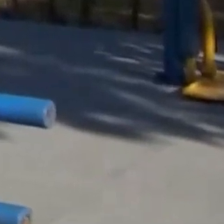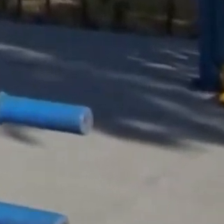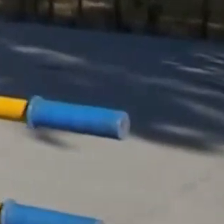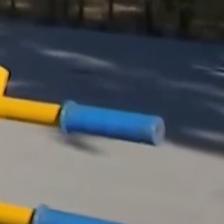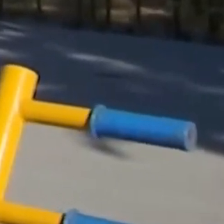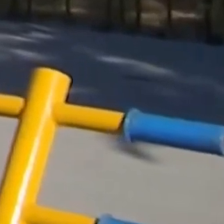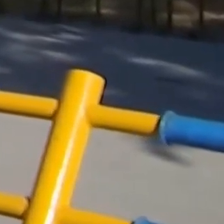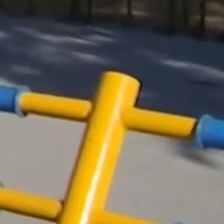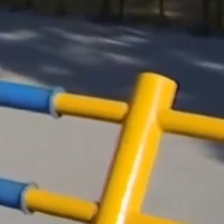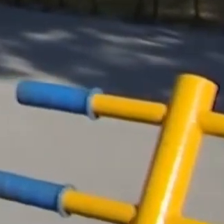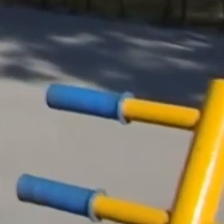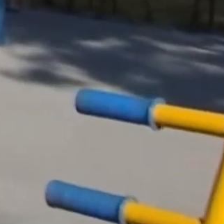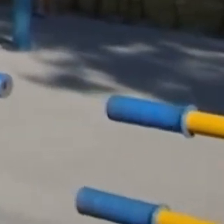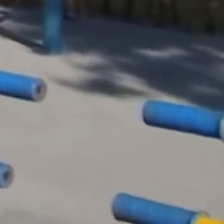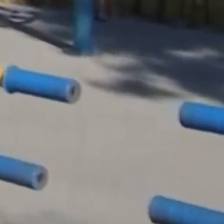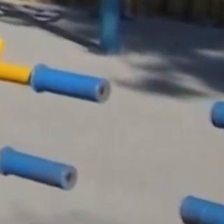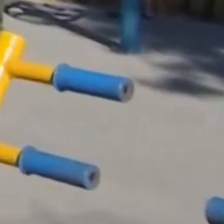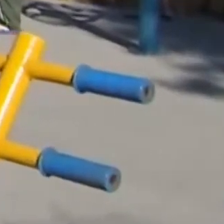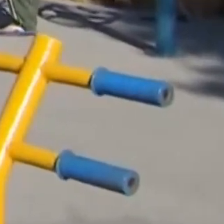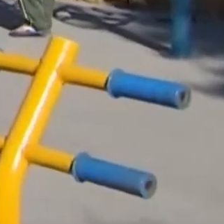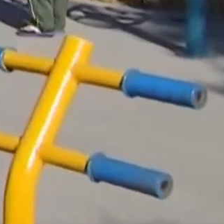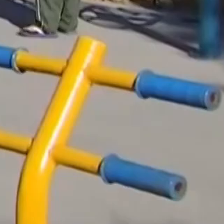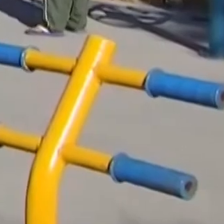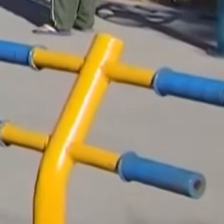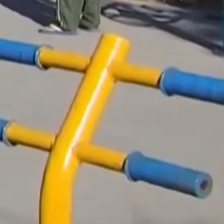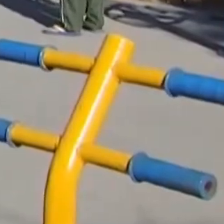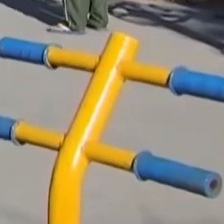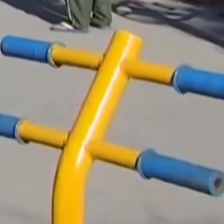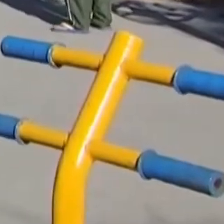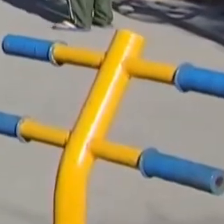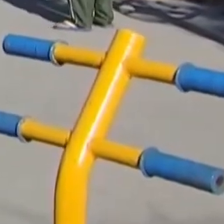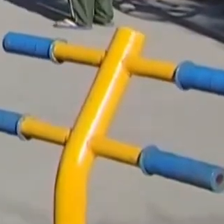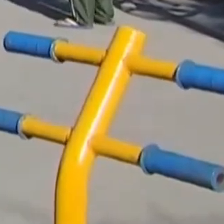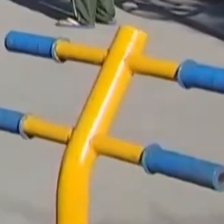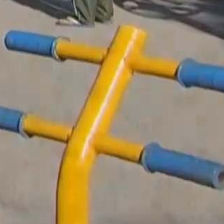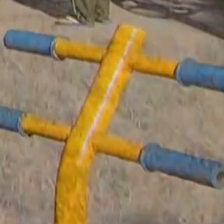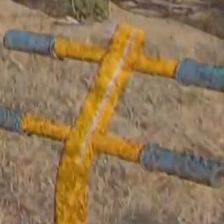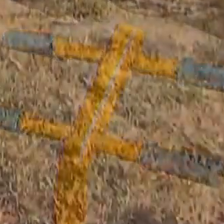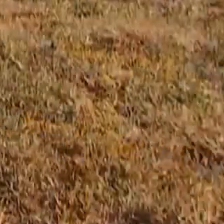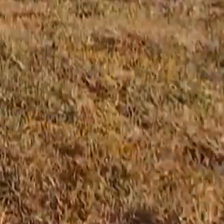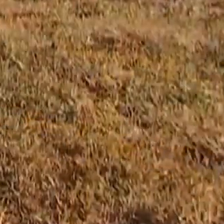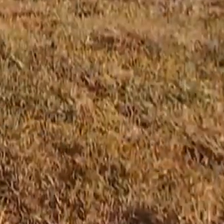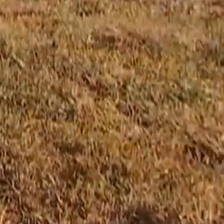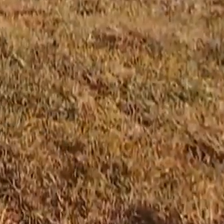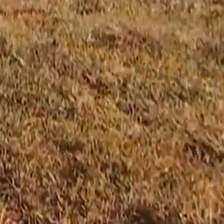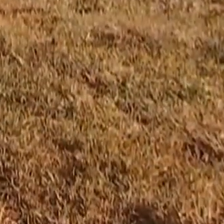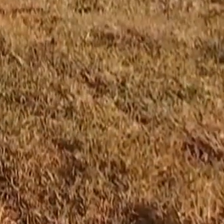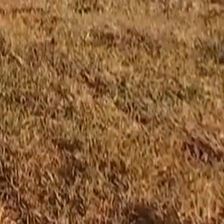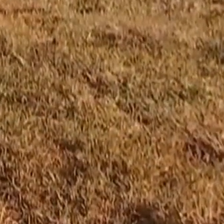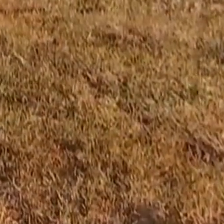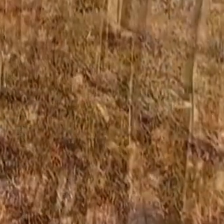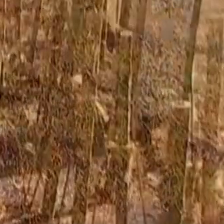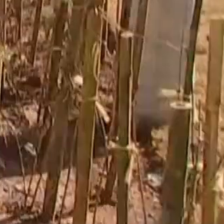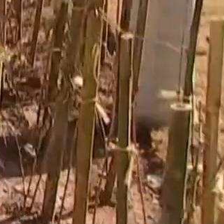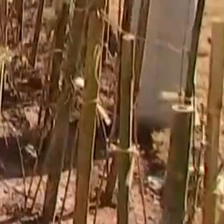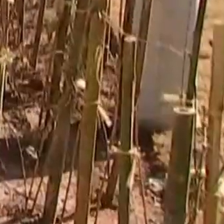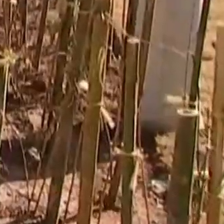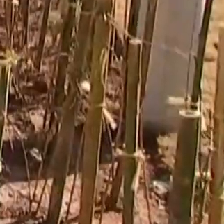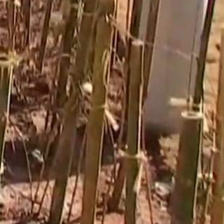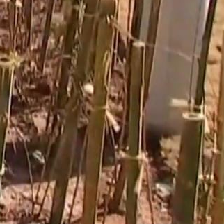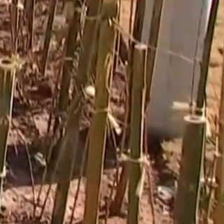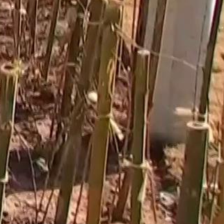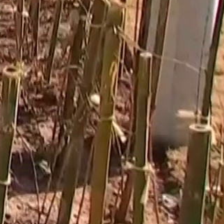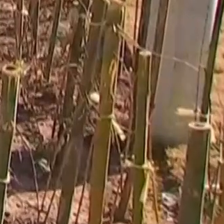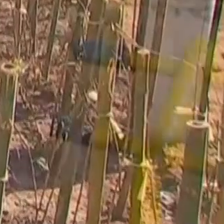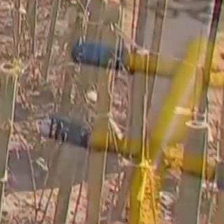está lotada de gente e não tinha esse lazer. Então a gente proporcionando isso à população é muito gostoso. A revitalização da praça também